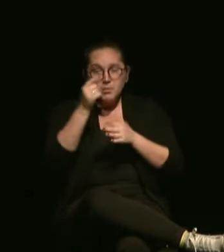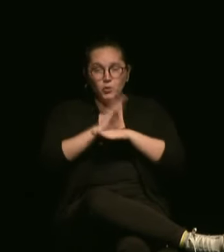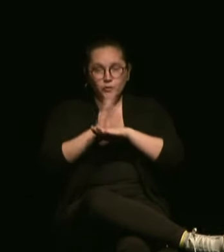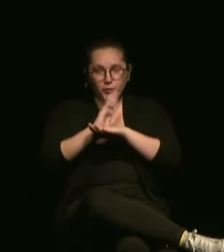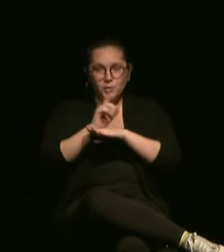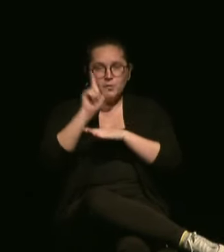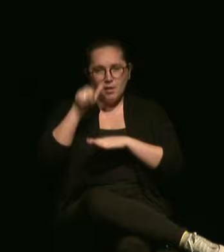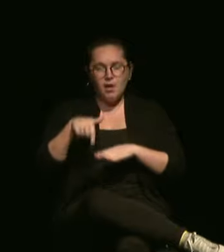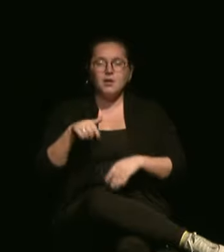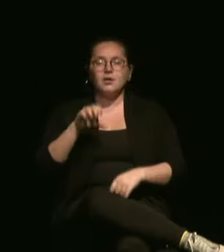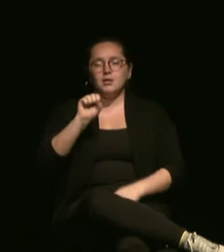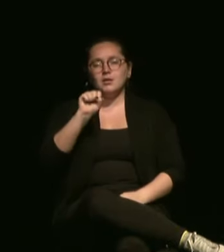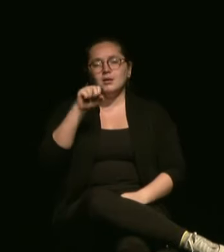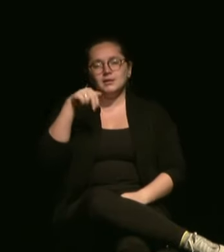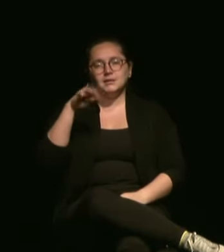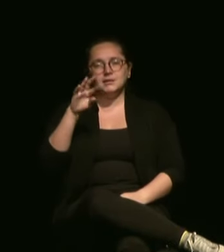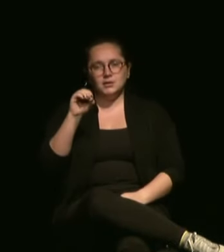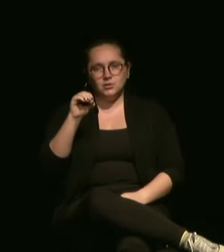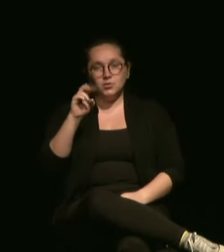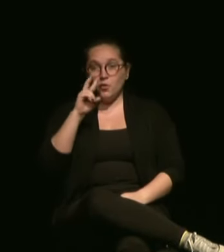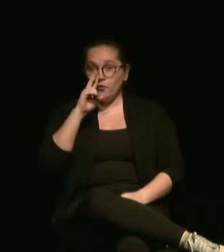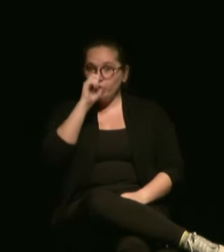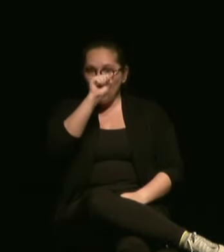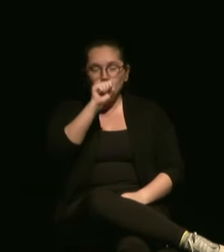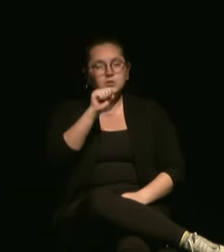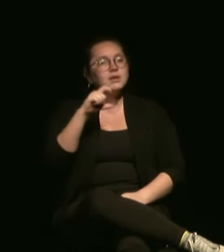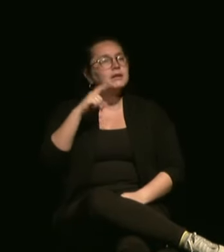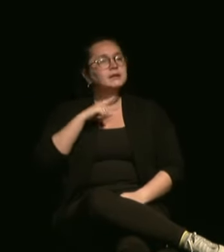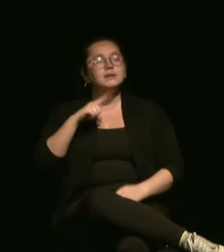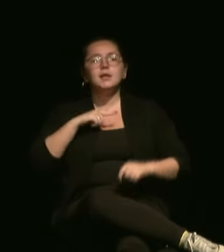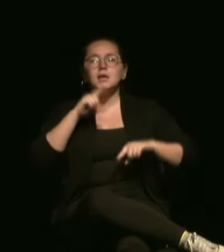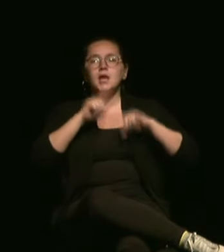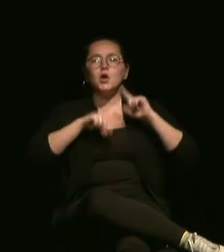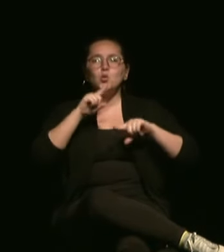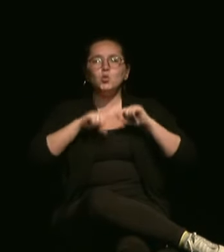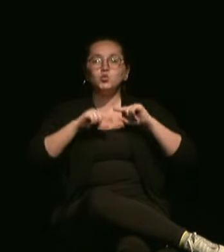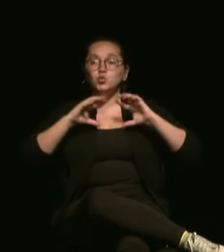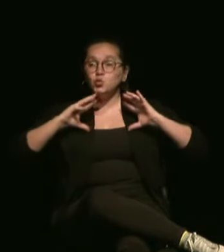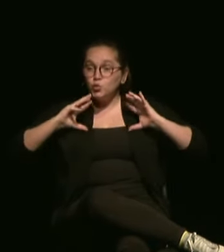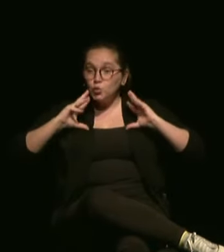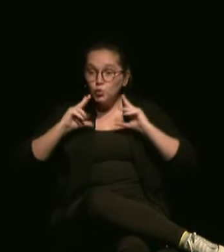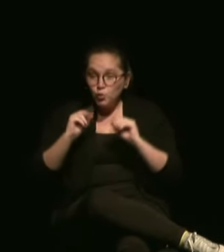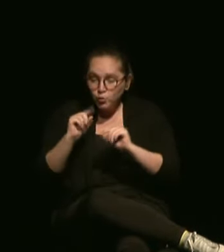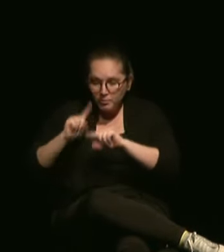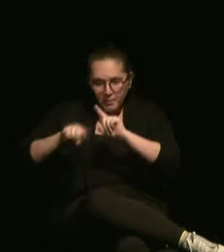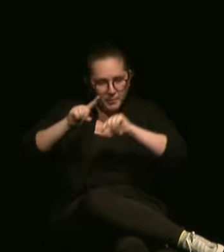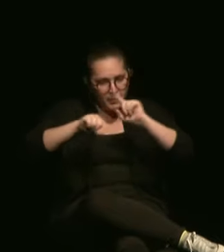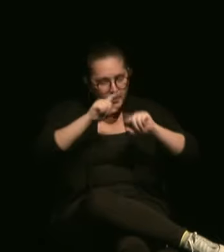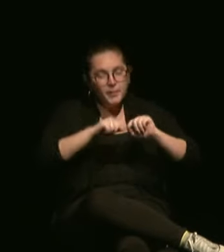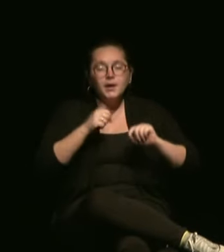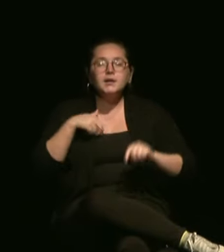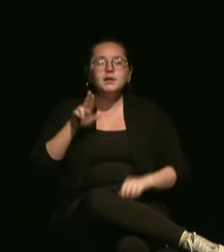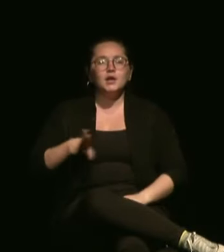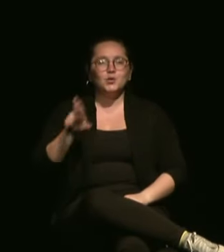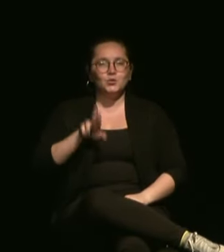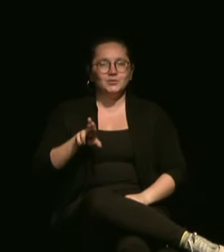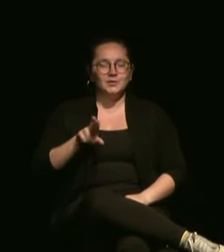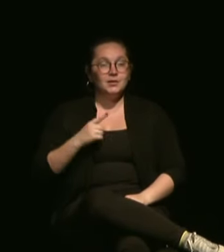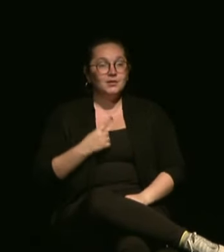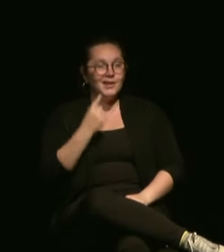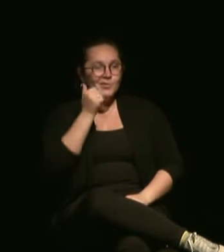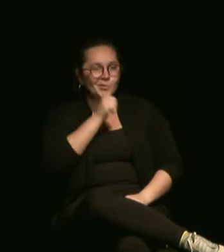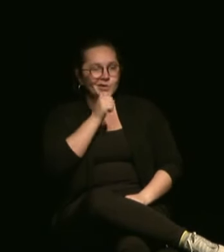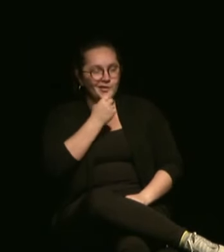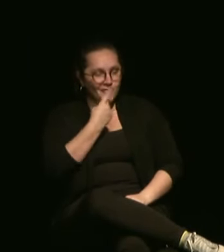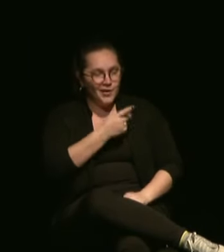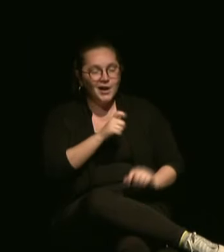Forte, todos os recursos estão ali à disposição do Coutinho e ele os usa, né? Você tem aquela moça falando da imagem, ela tem